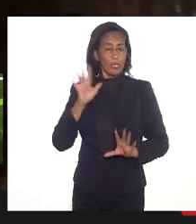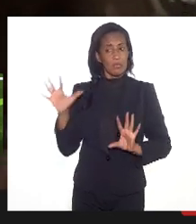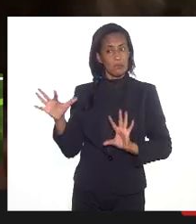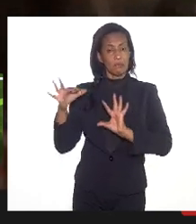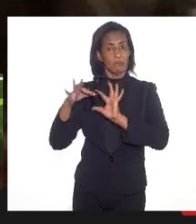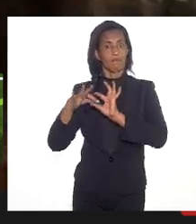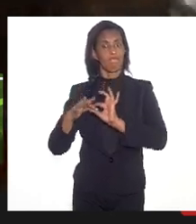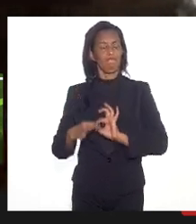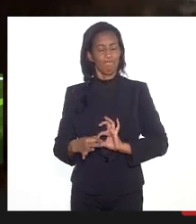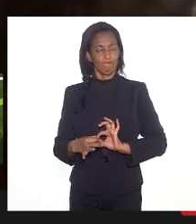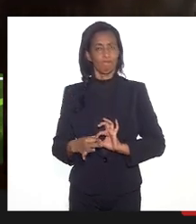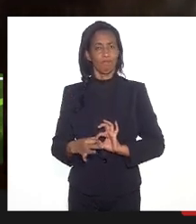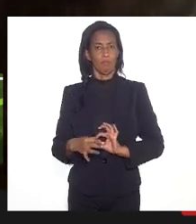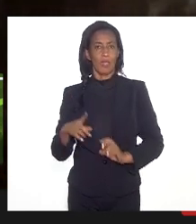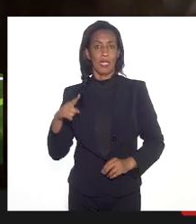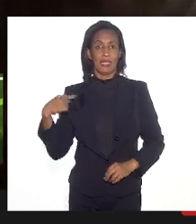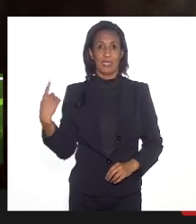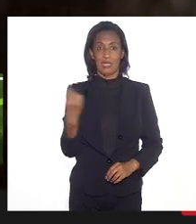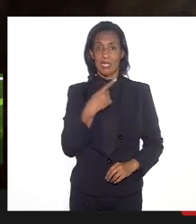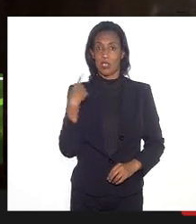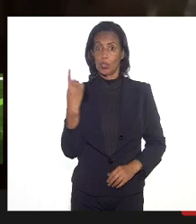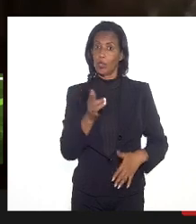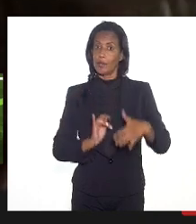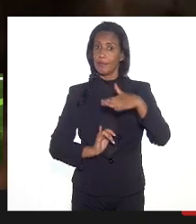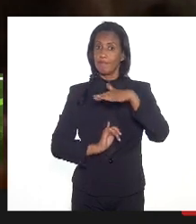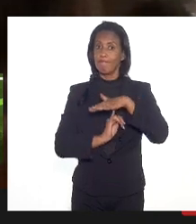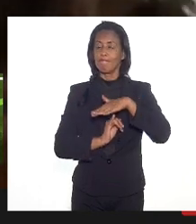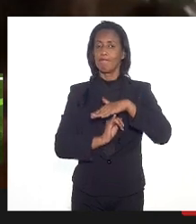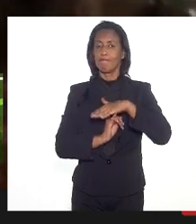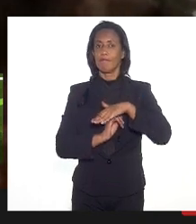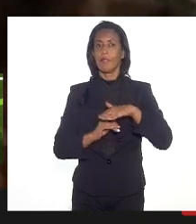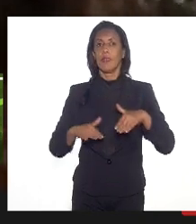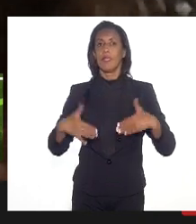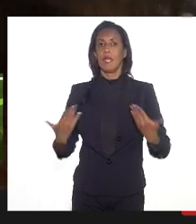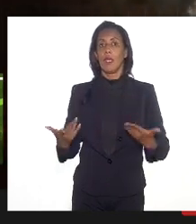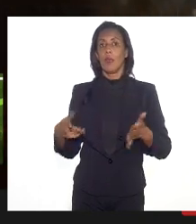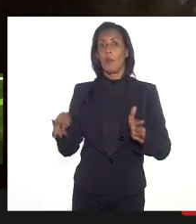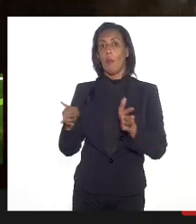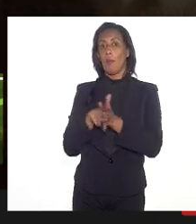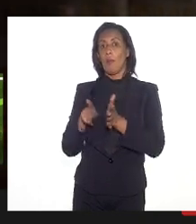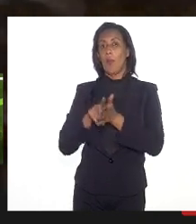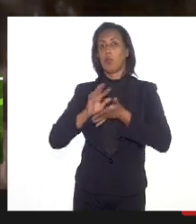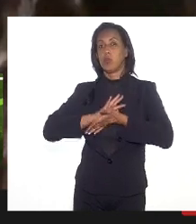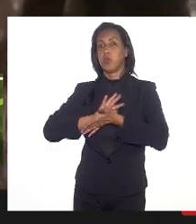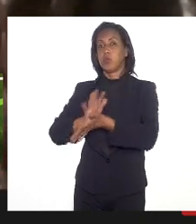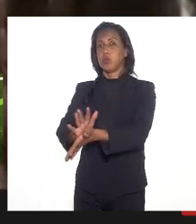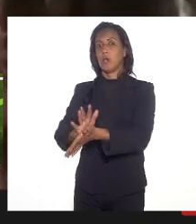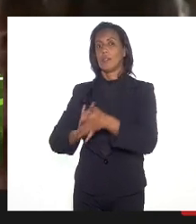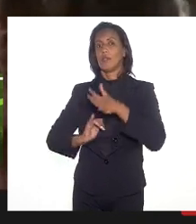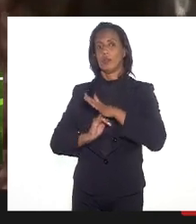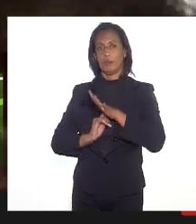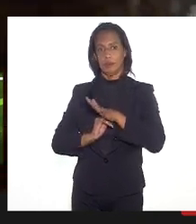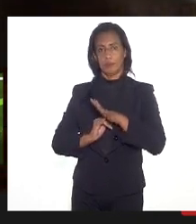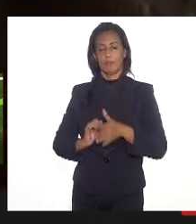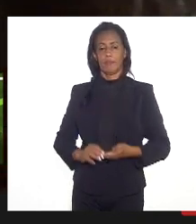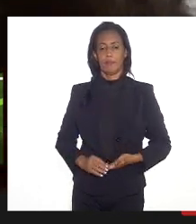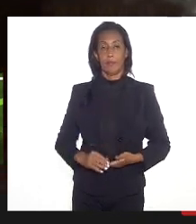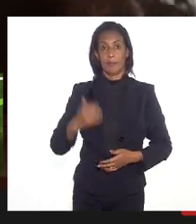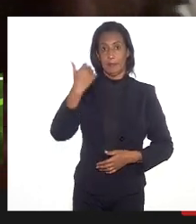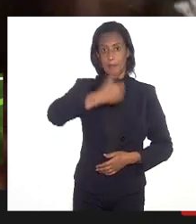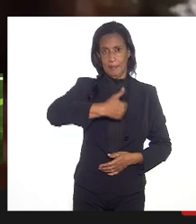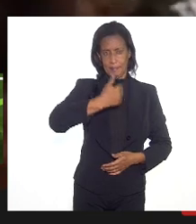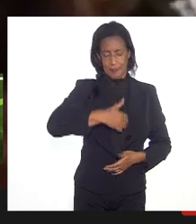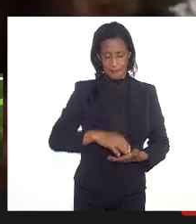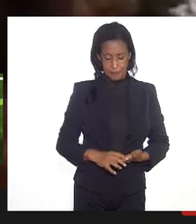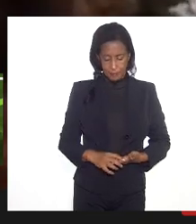consolidar nas nossas instituições, né? Em função do próprio racismo institucional. Primeiro,